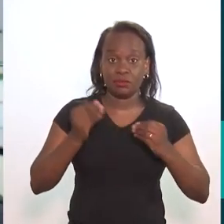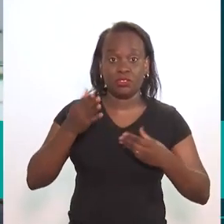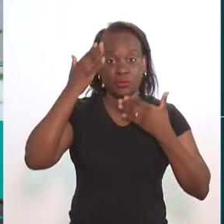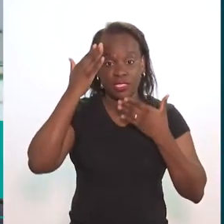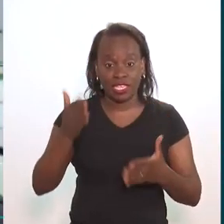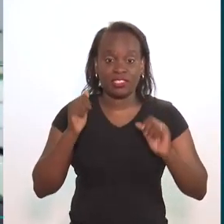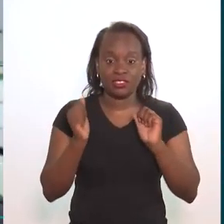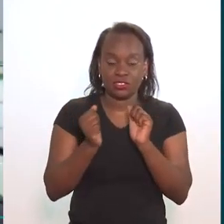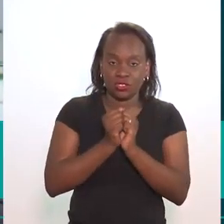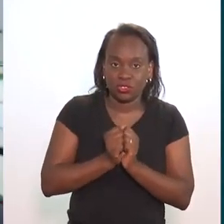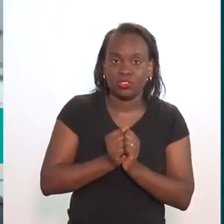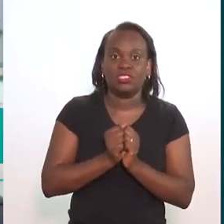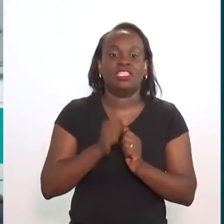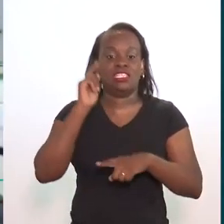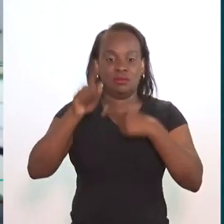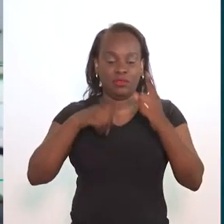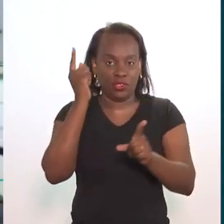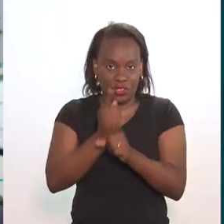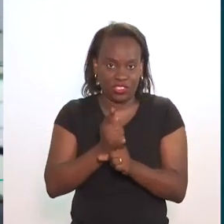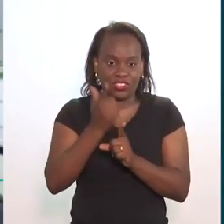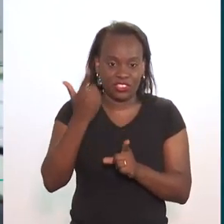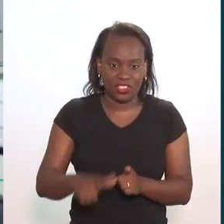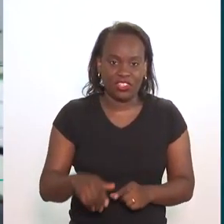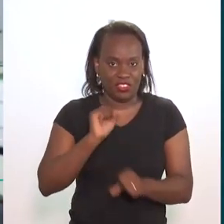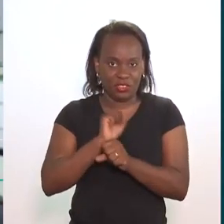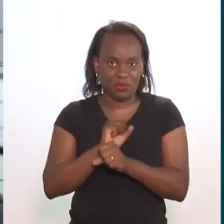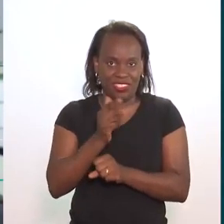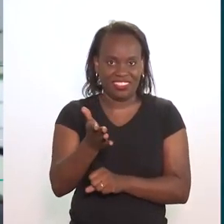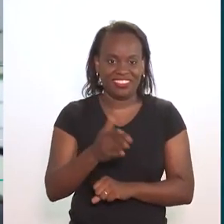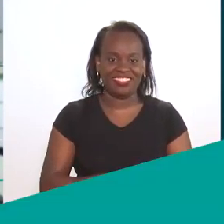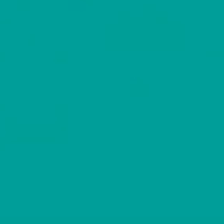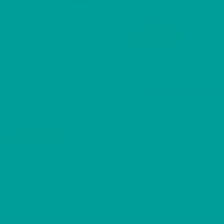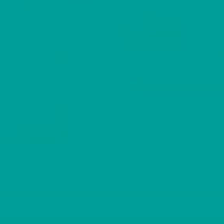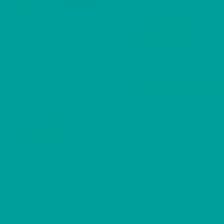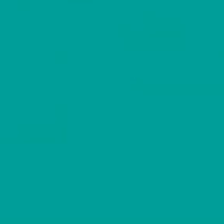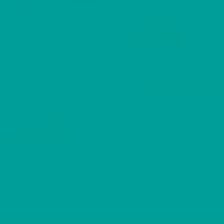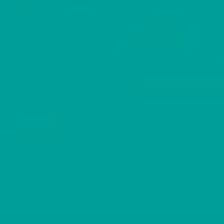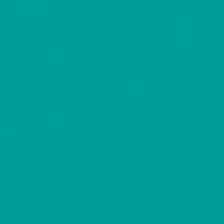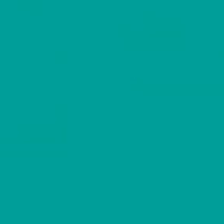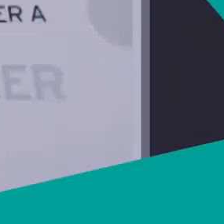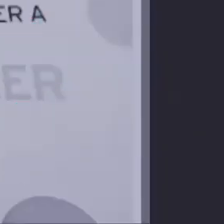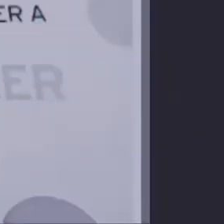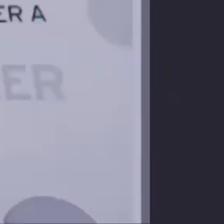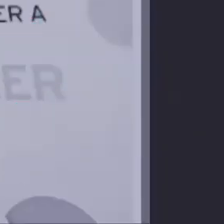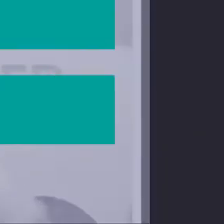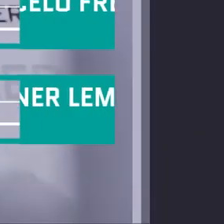você de casa, obrigado pela companhia, e até o próximo encontro. Eu te espero.